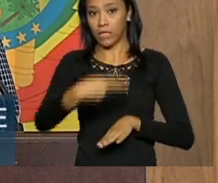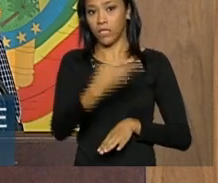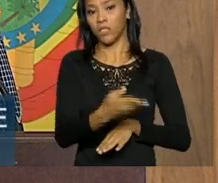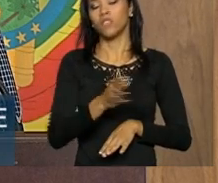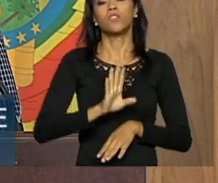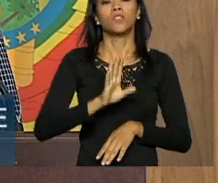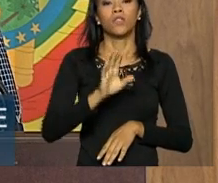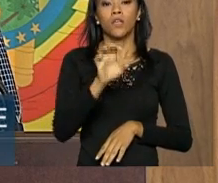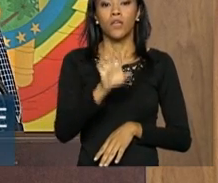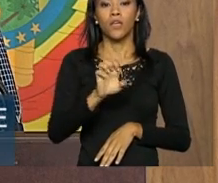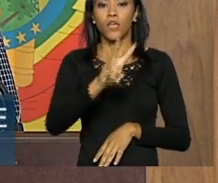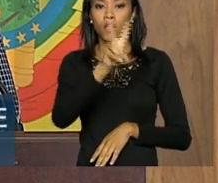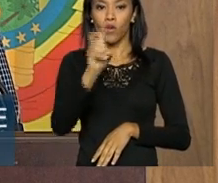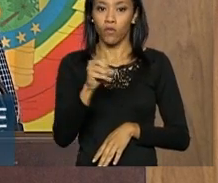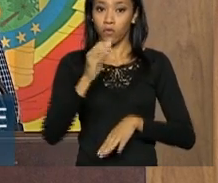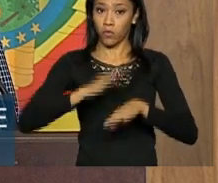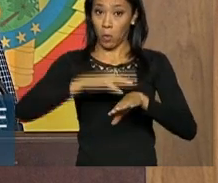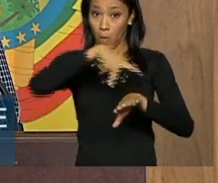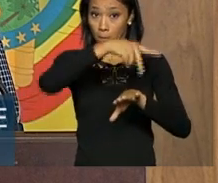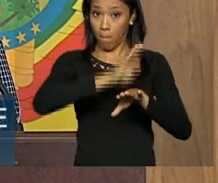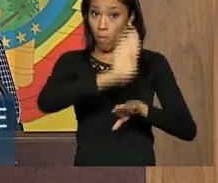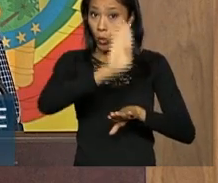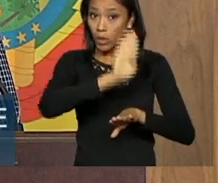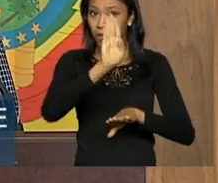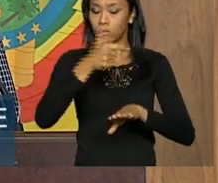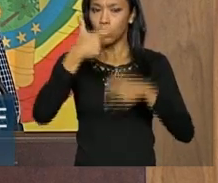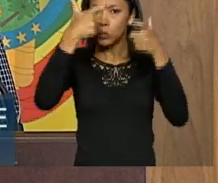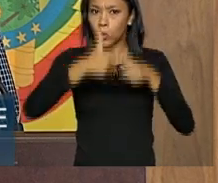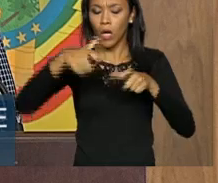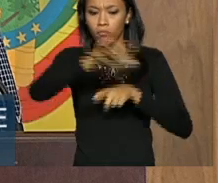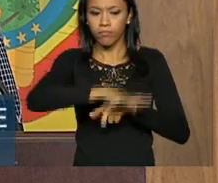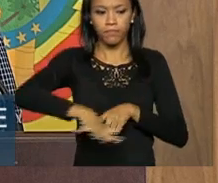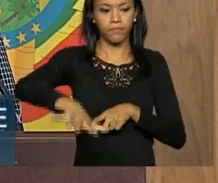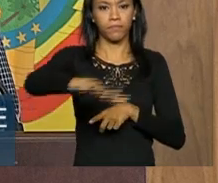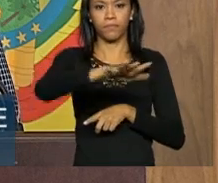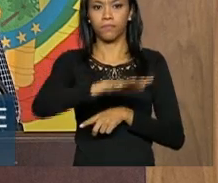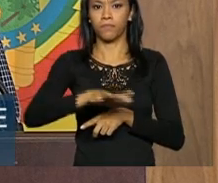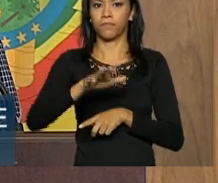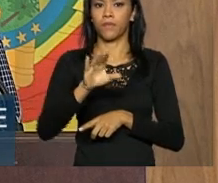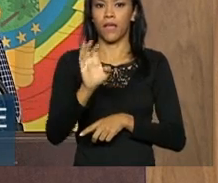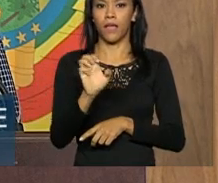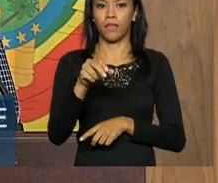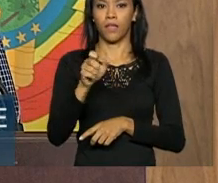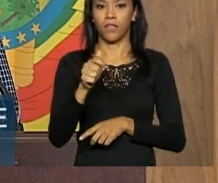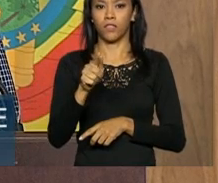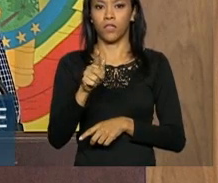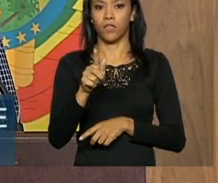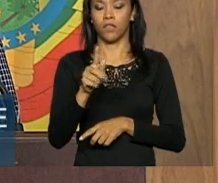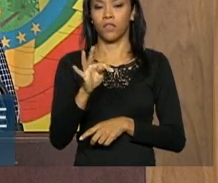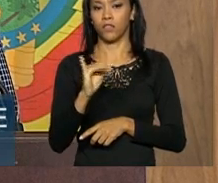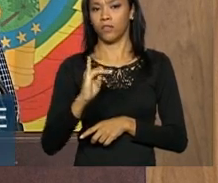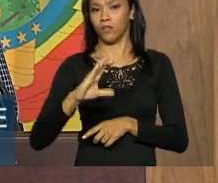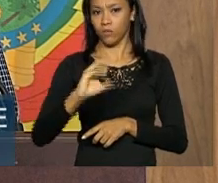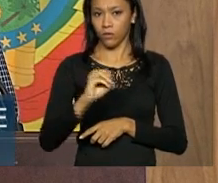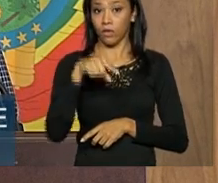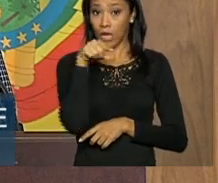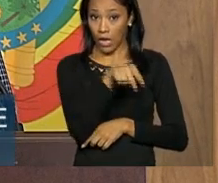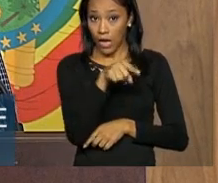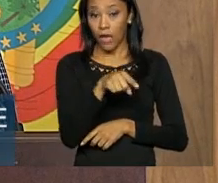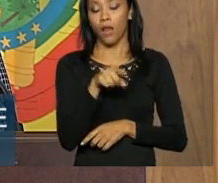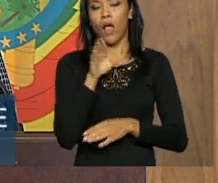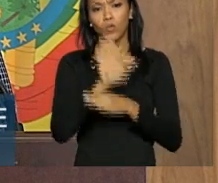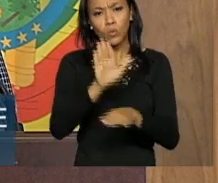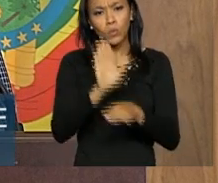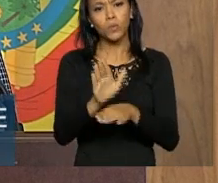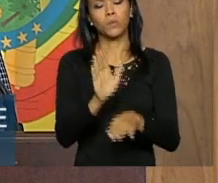de transformar a Bolívia em centro energético regional. Atualmente, a Bolívia contribui para a